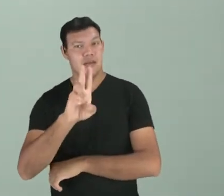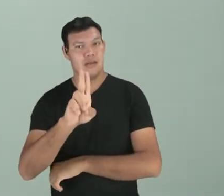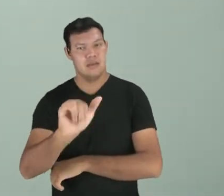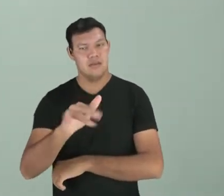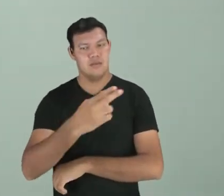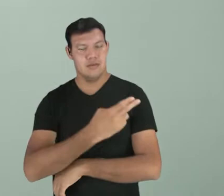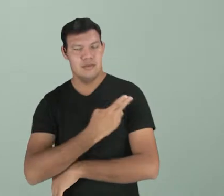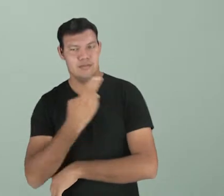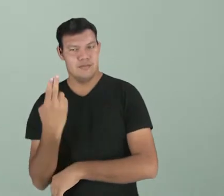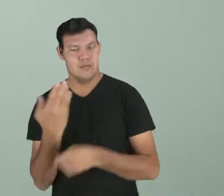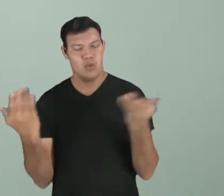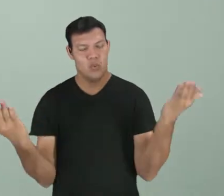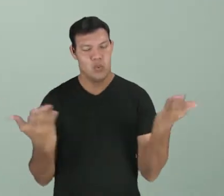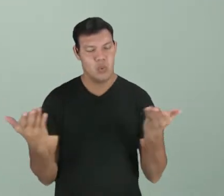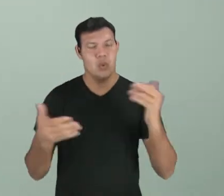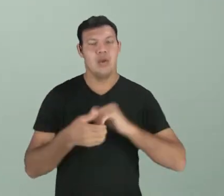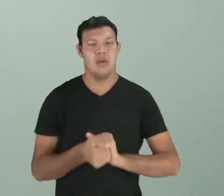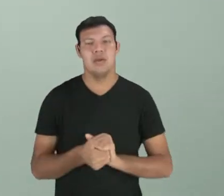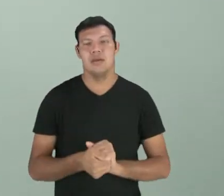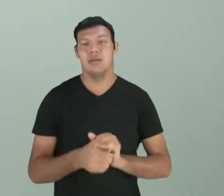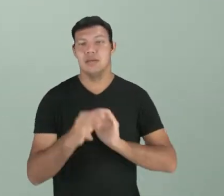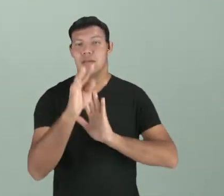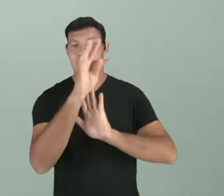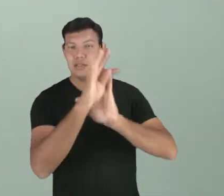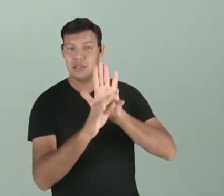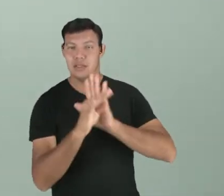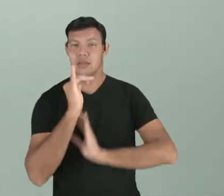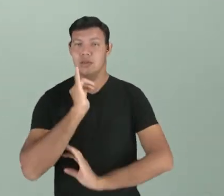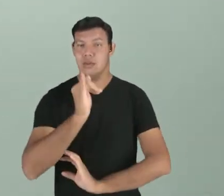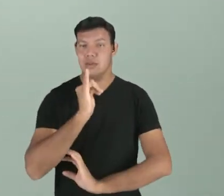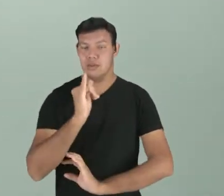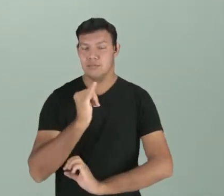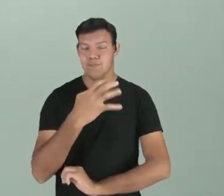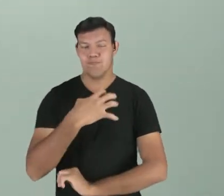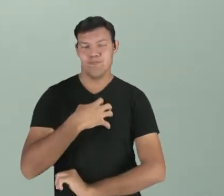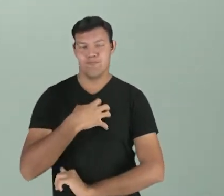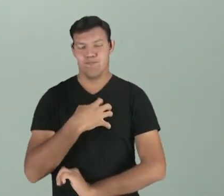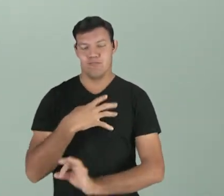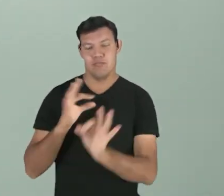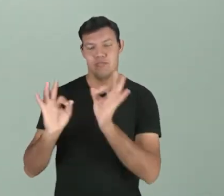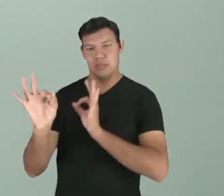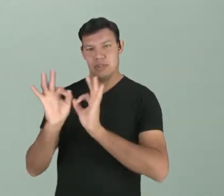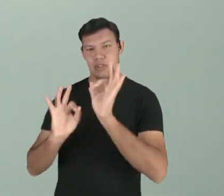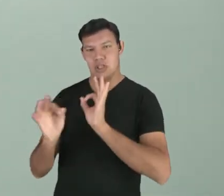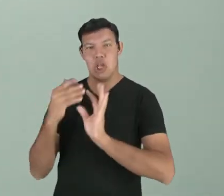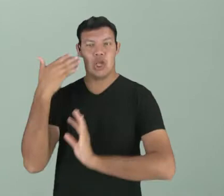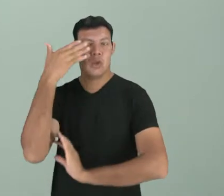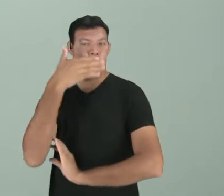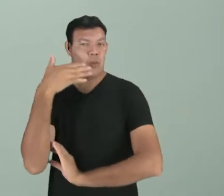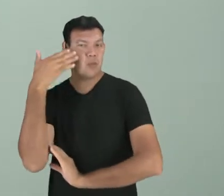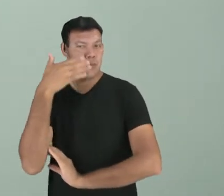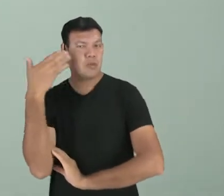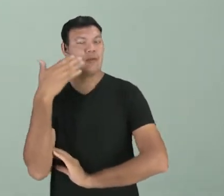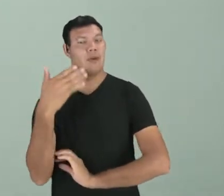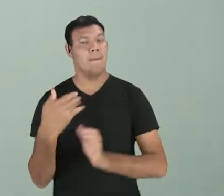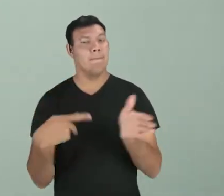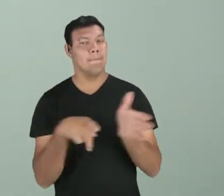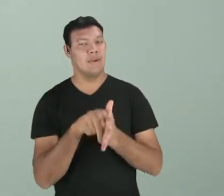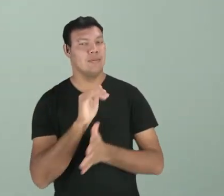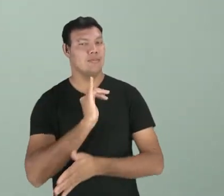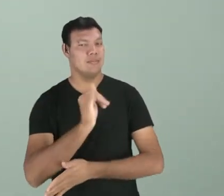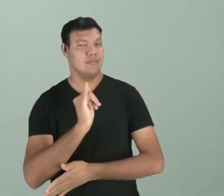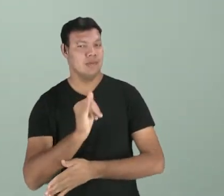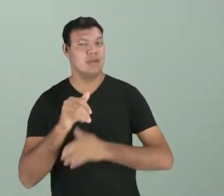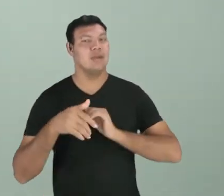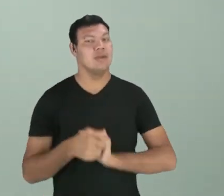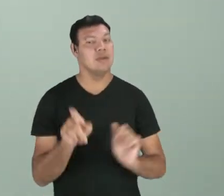hoje nós vamos falar sobre texto narrativo formas de organização discursiva da narração